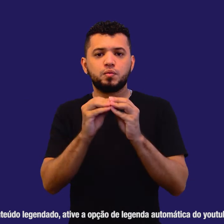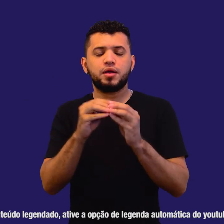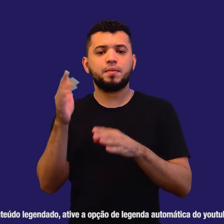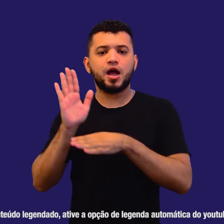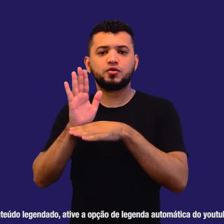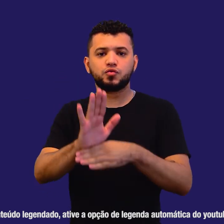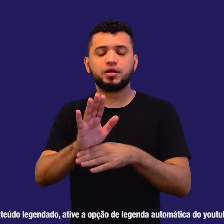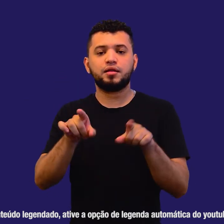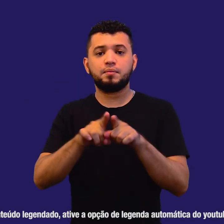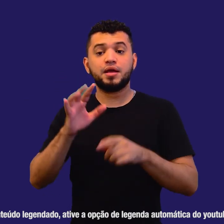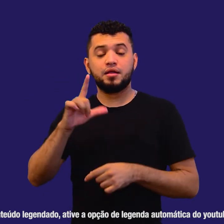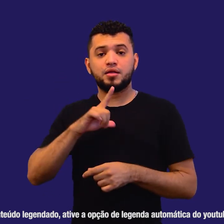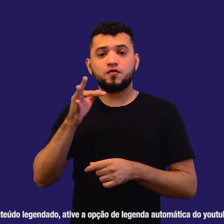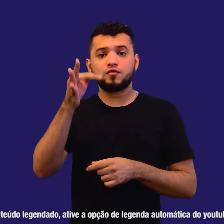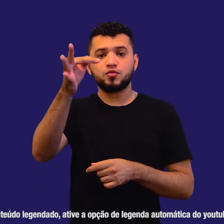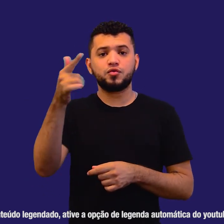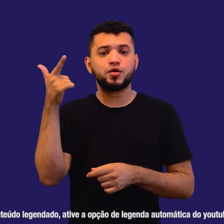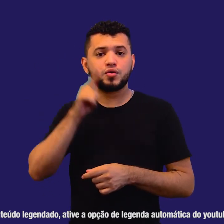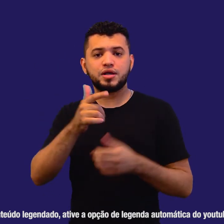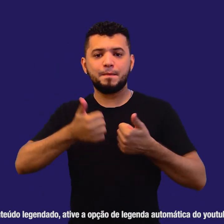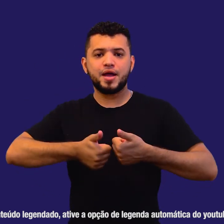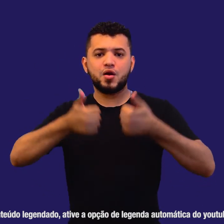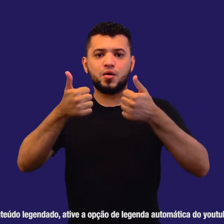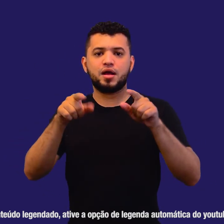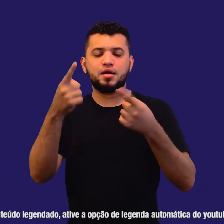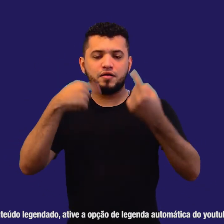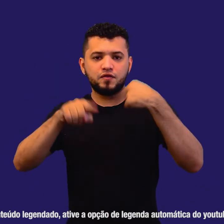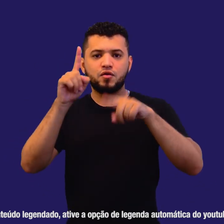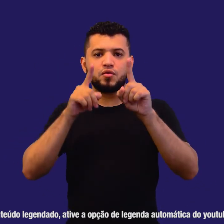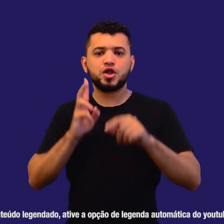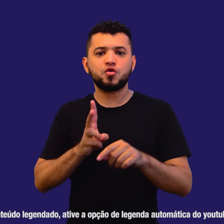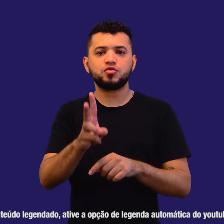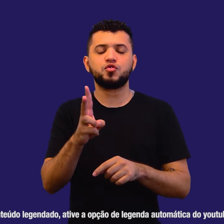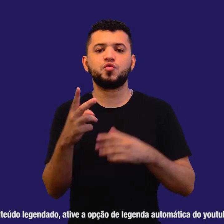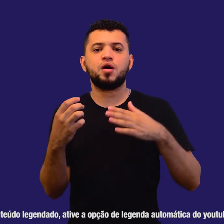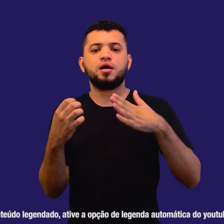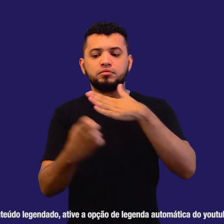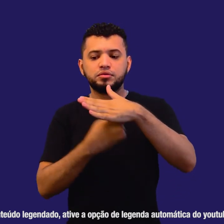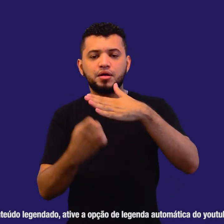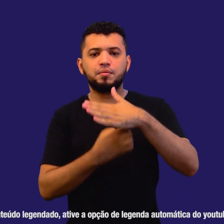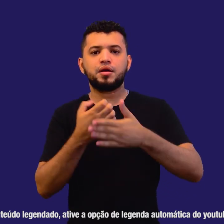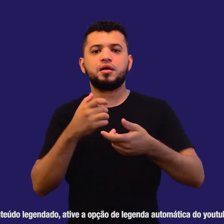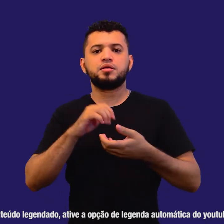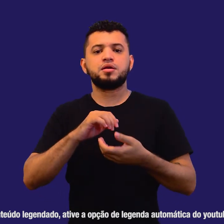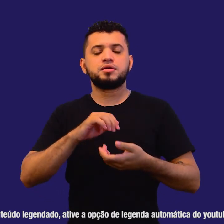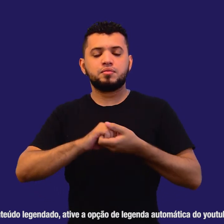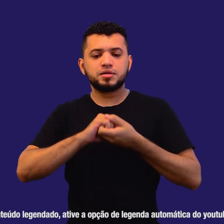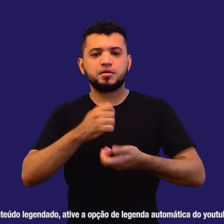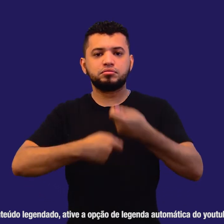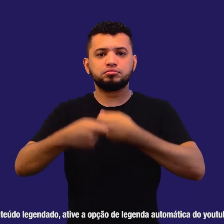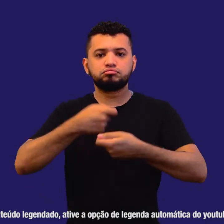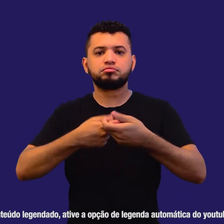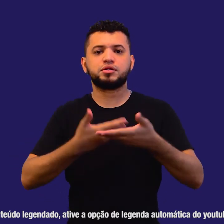mesmo para o futuro e para a prospecção aí, e para a sustentabilidade desses negócios. E os clientes cada vez mais, né? Eles cada